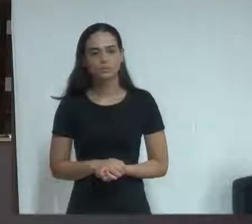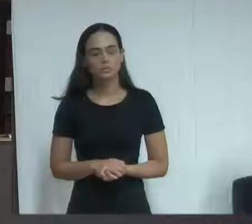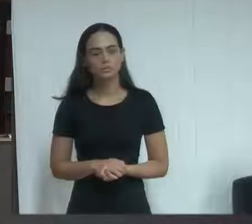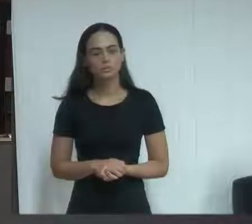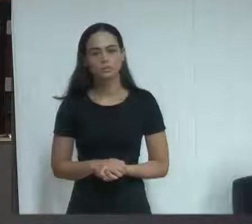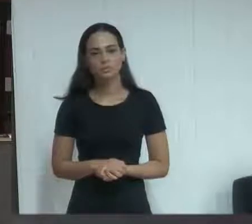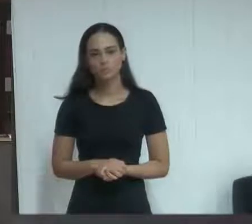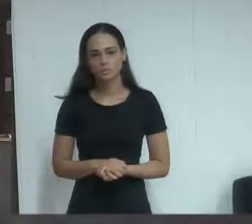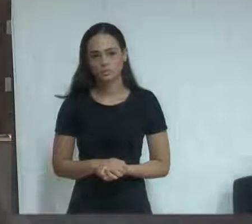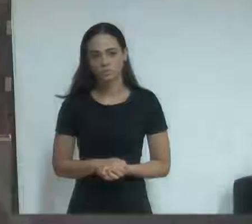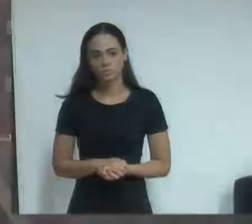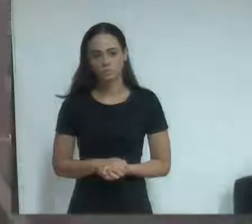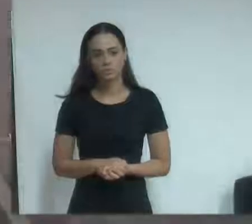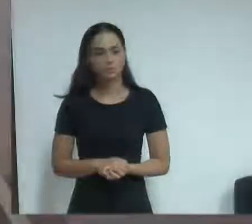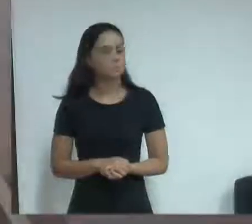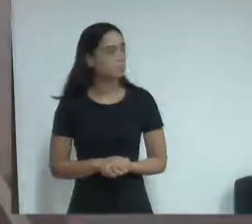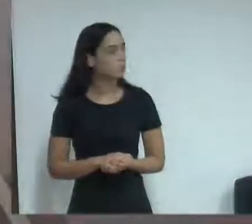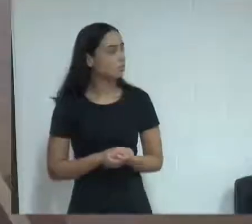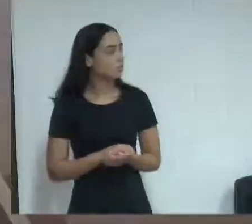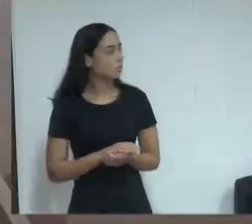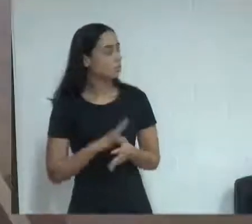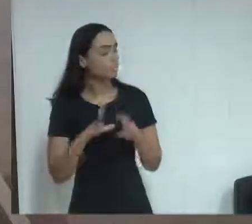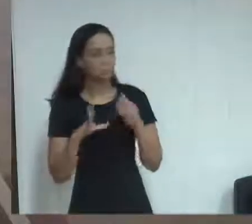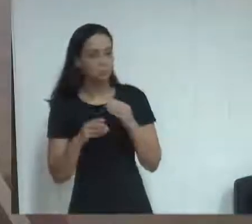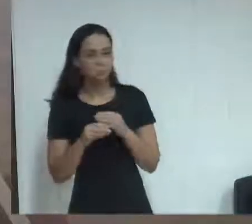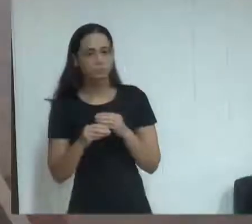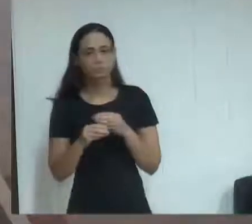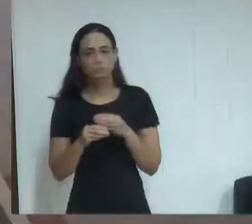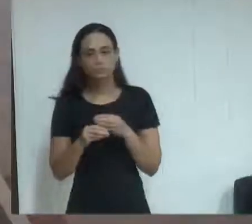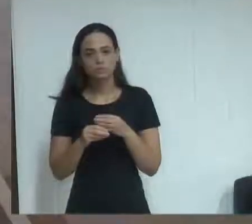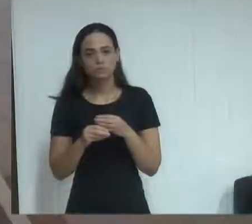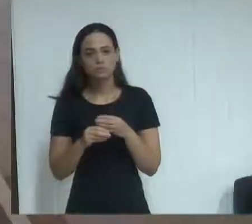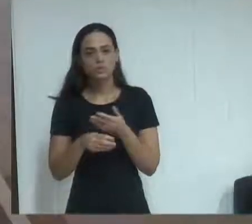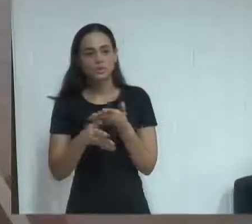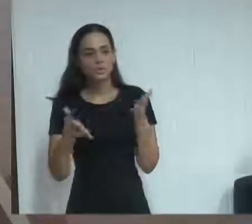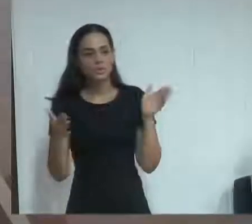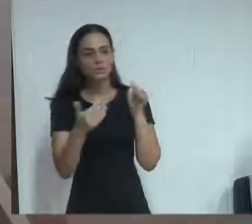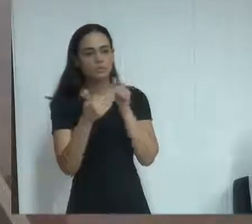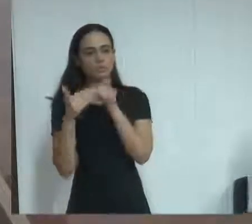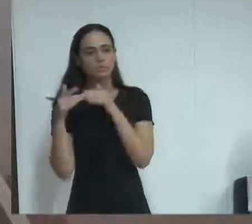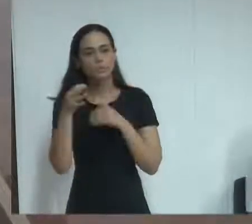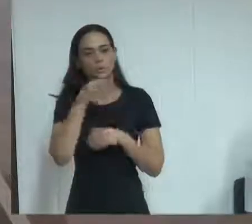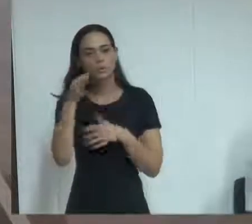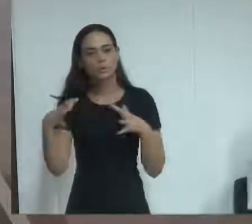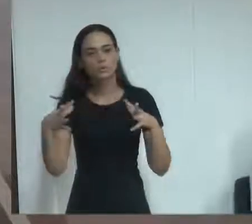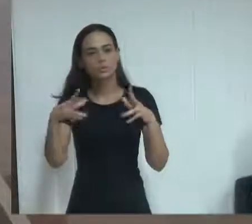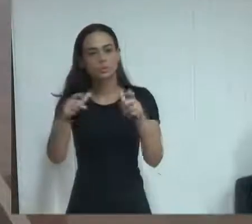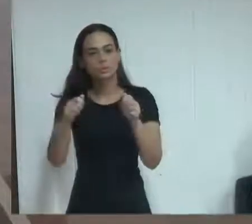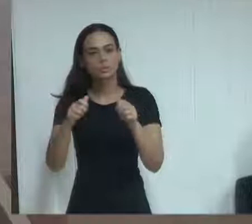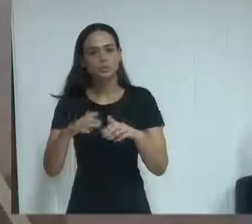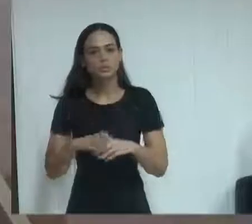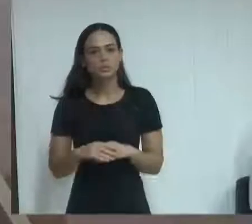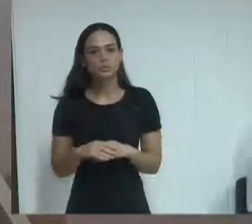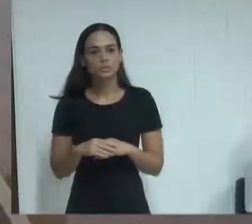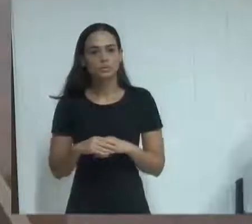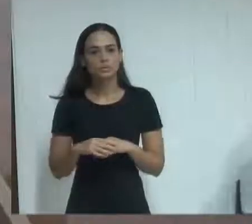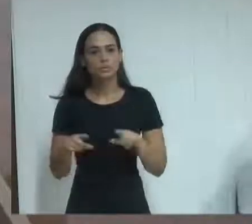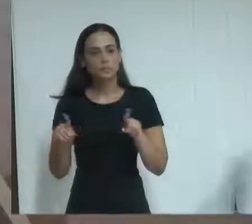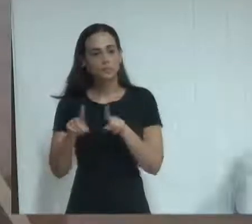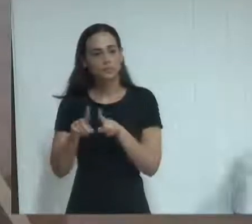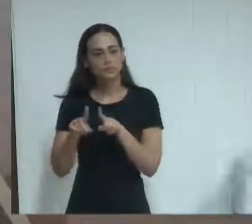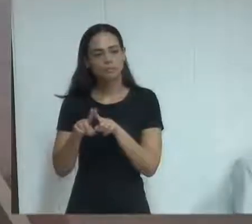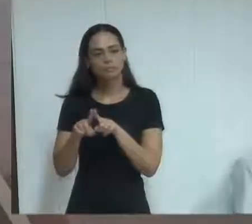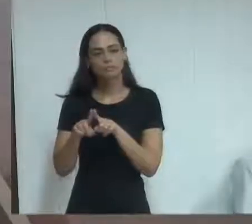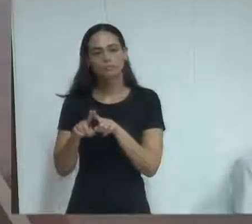Bom, complementando, não consegui terminar, mas de qualquer forma, e como disse, respeito à opinião de todos, e de fato, tomo carona na fala da vereadora